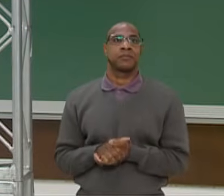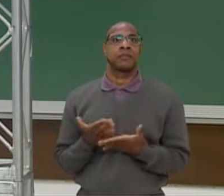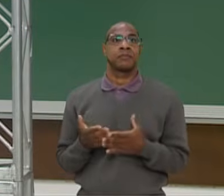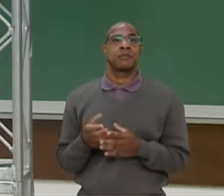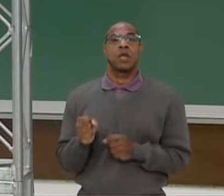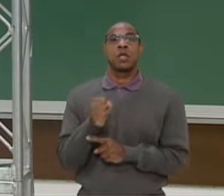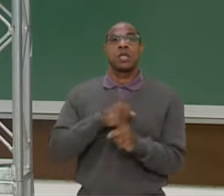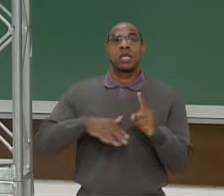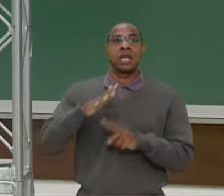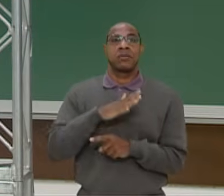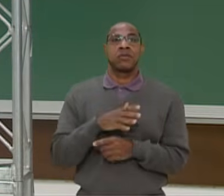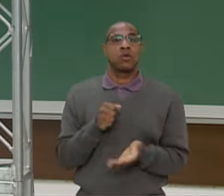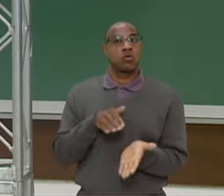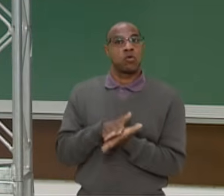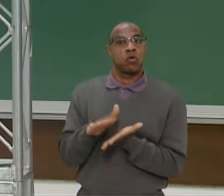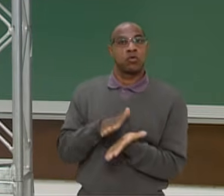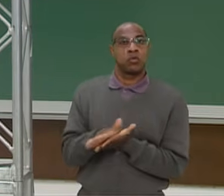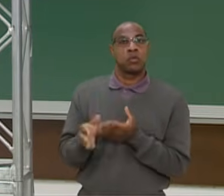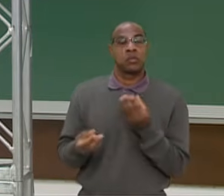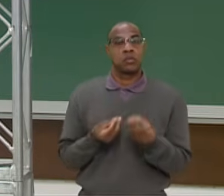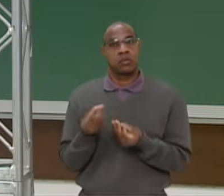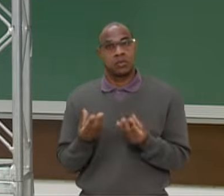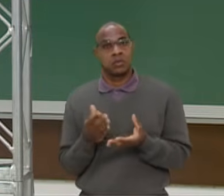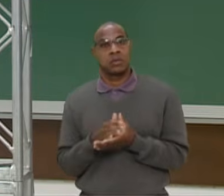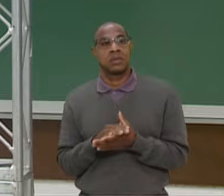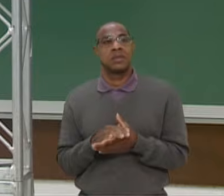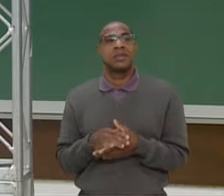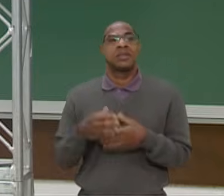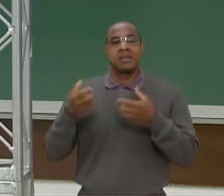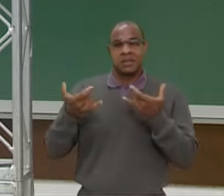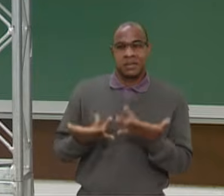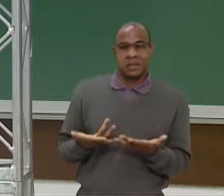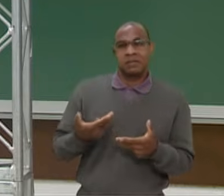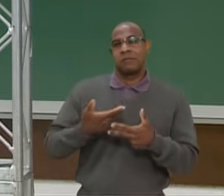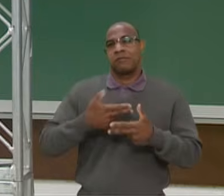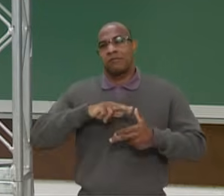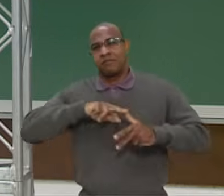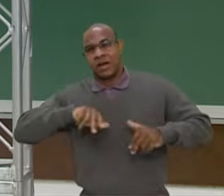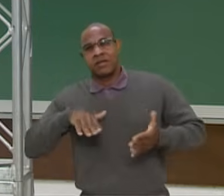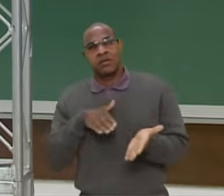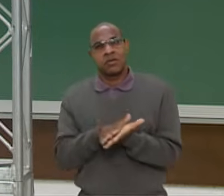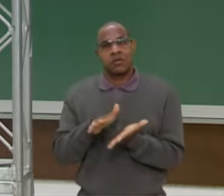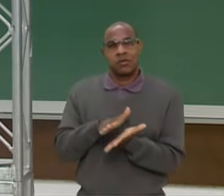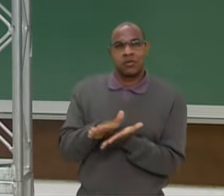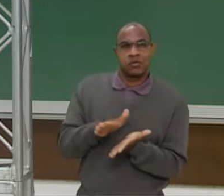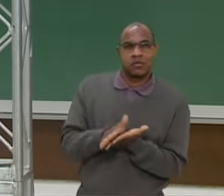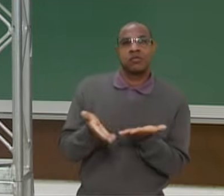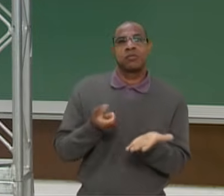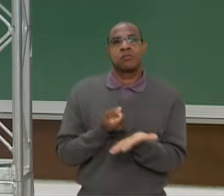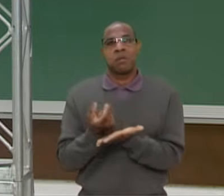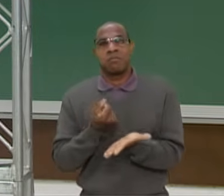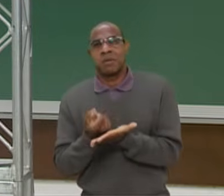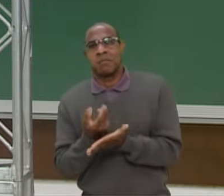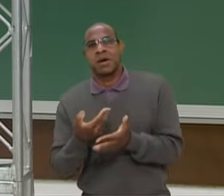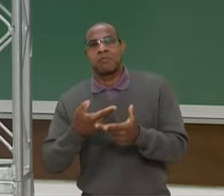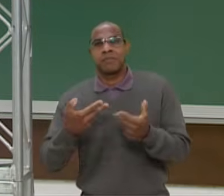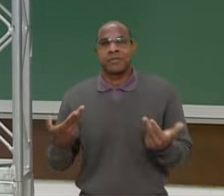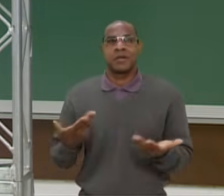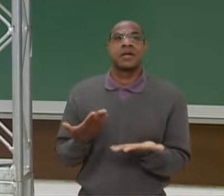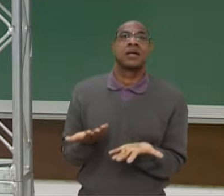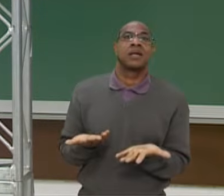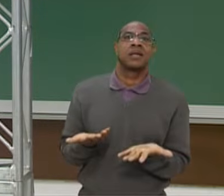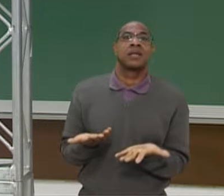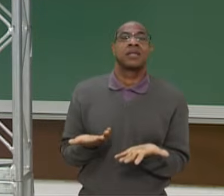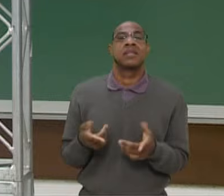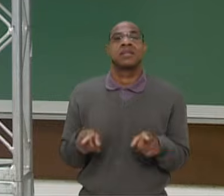Sociedade de consumo. Então, nas aulas de consumo, a gente falou de algumas definições lá do consumo, além desse histórico, né? Então, que geralmente tem a